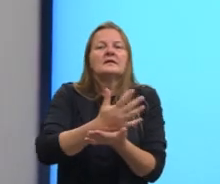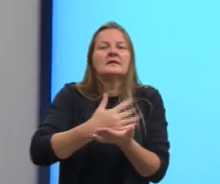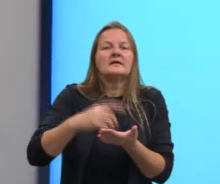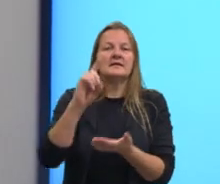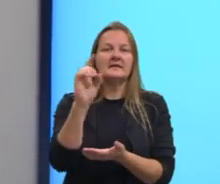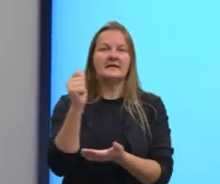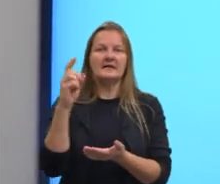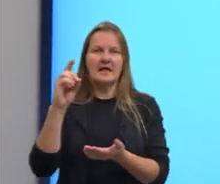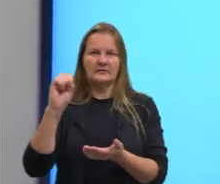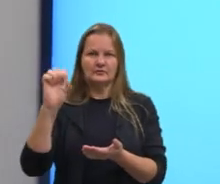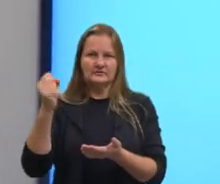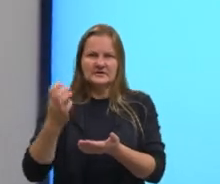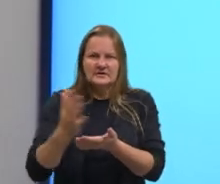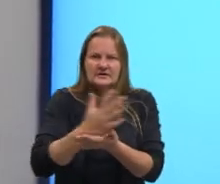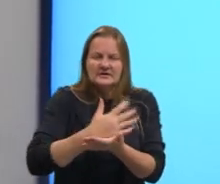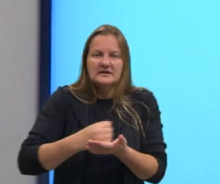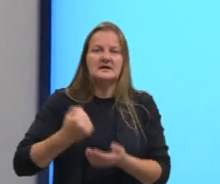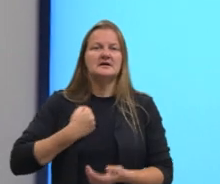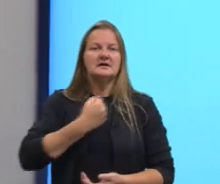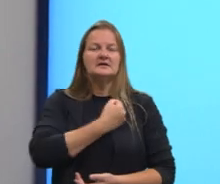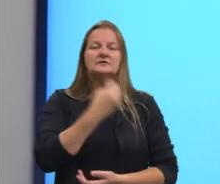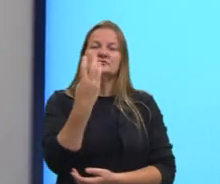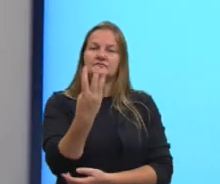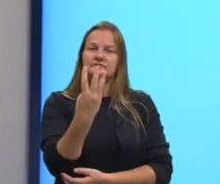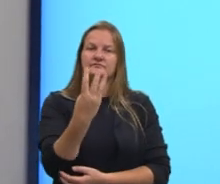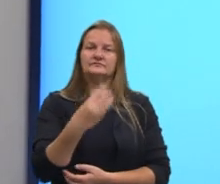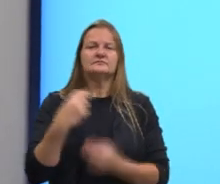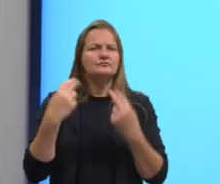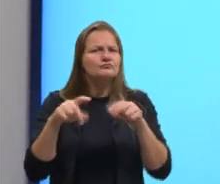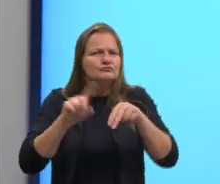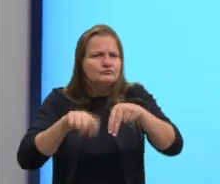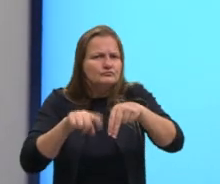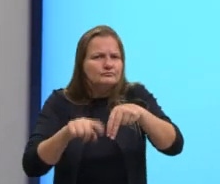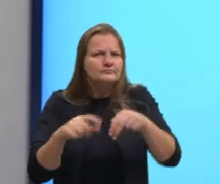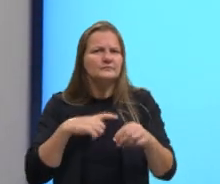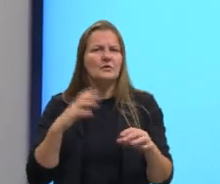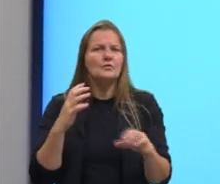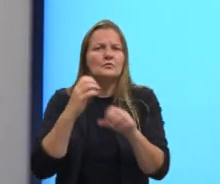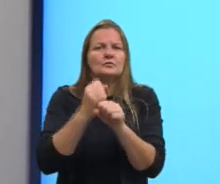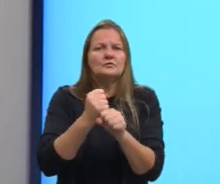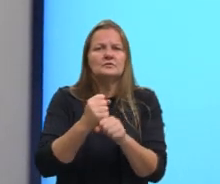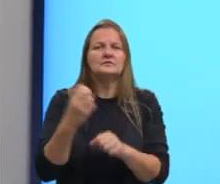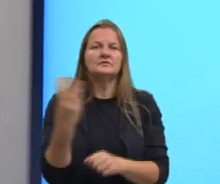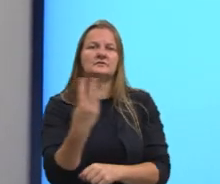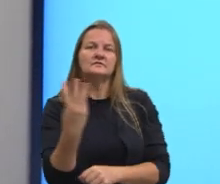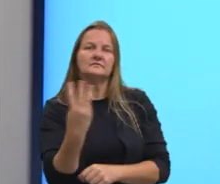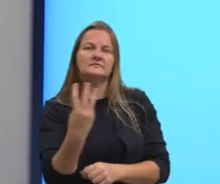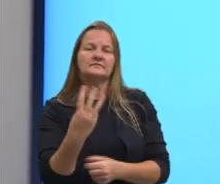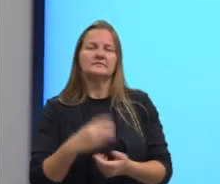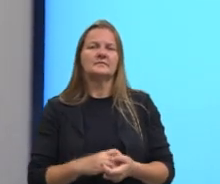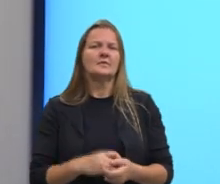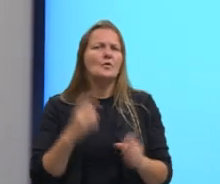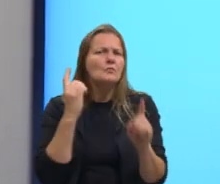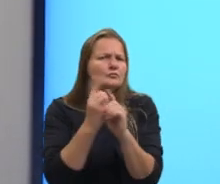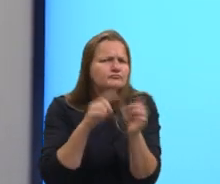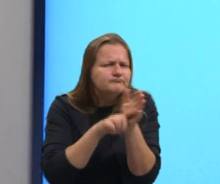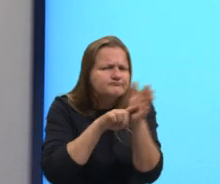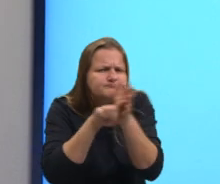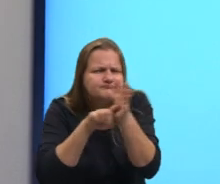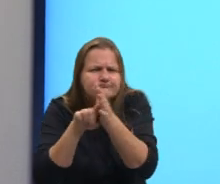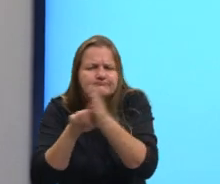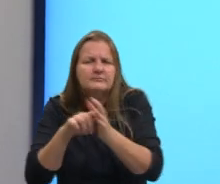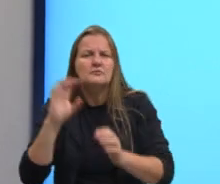não que ele nos dá três números naturais e consecutivos cuja soma seja 30 e 31 nós temos que aqui